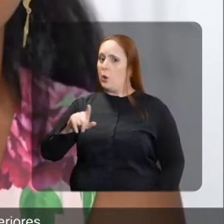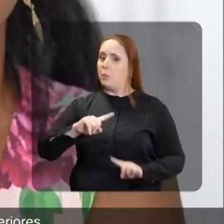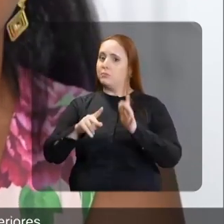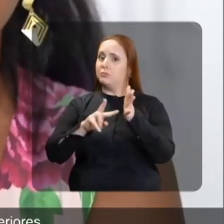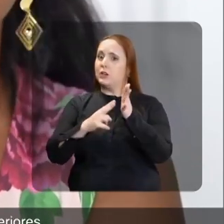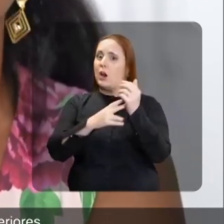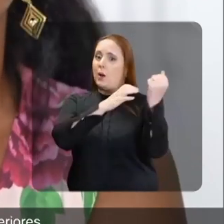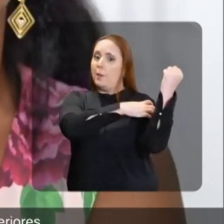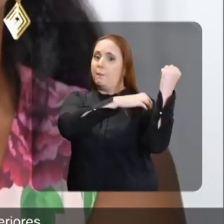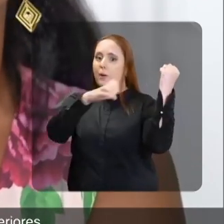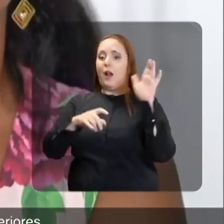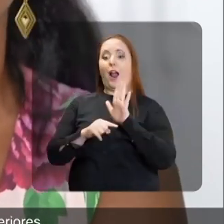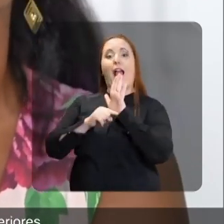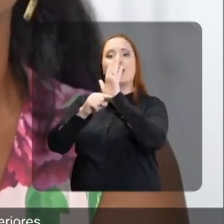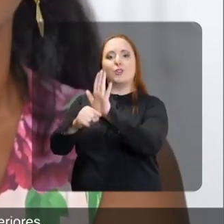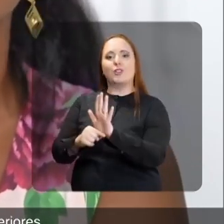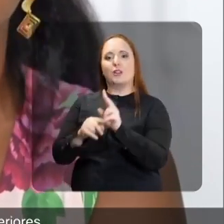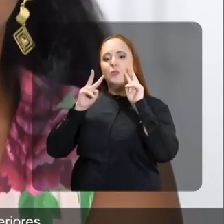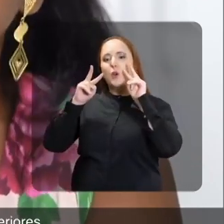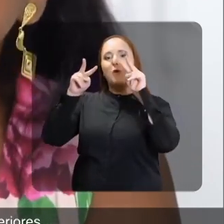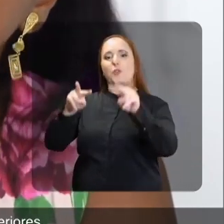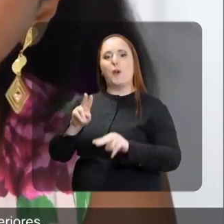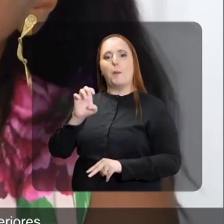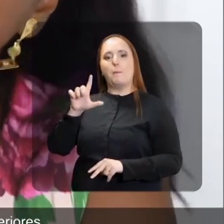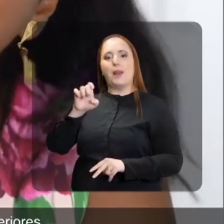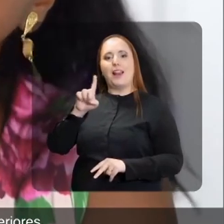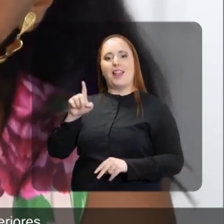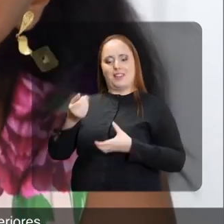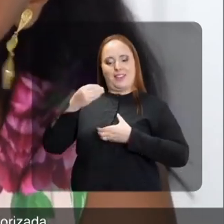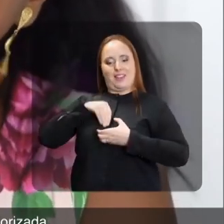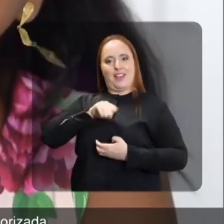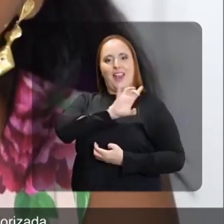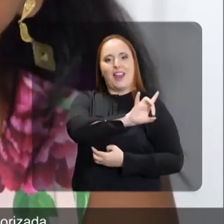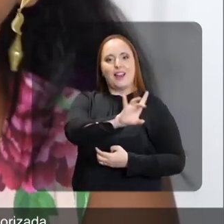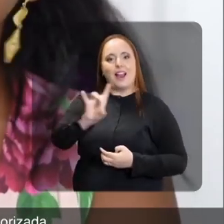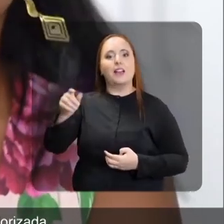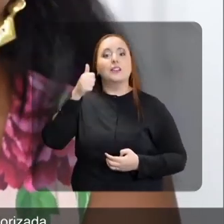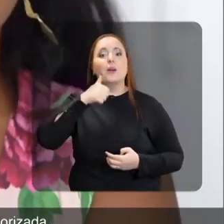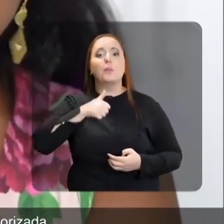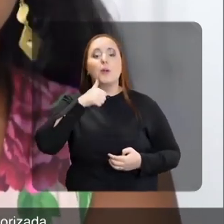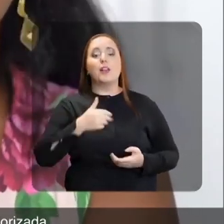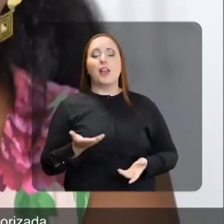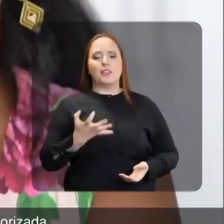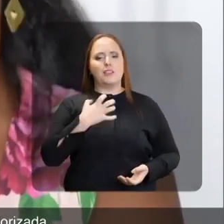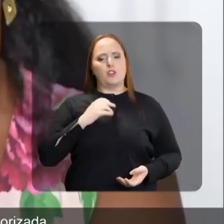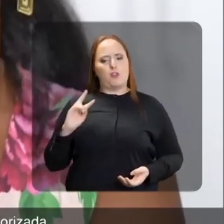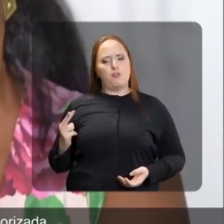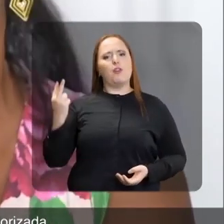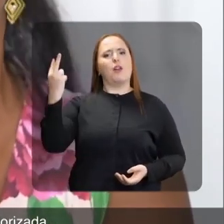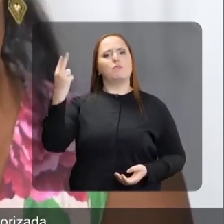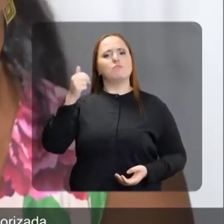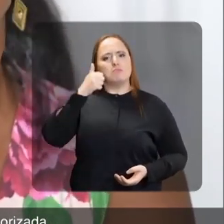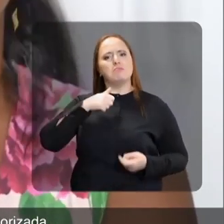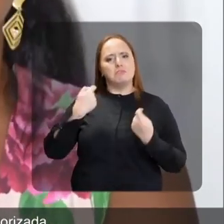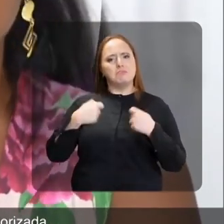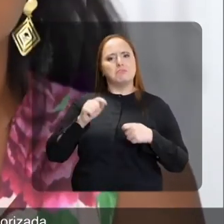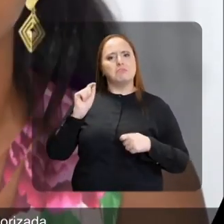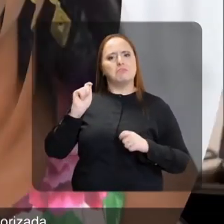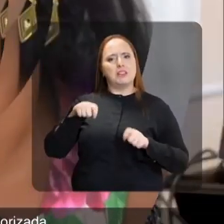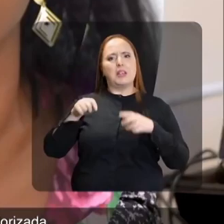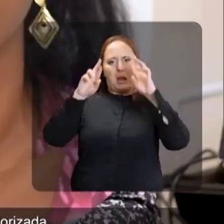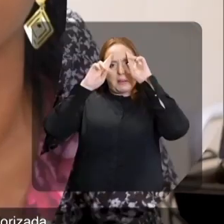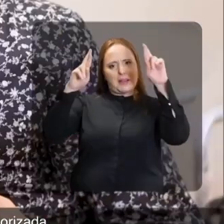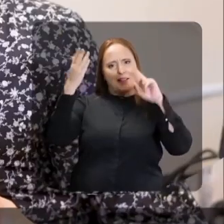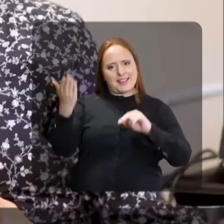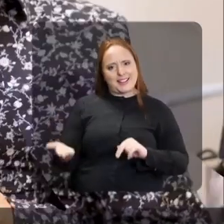de empoderamento e de um olhar voltado para as belezas interiores, que essa mulher, ela sim tem valor e que essa mulher, ela merece sim